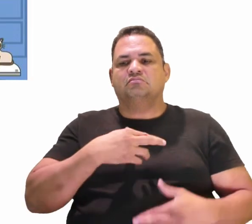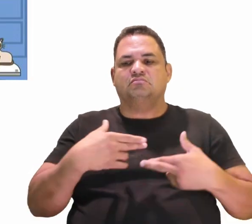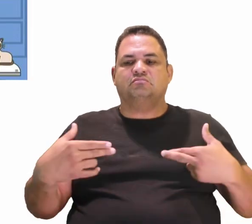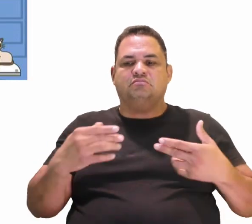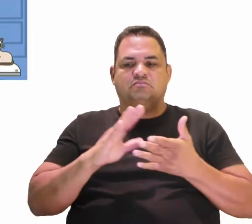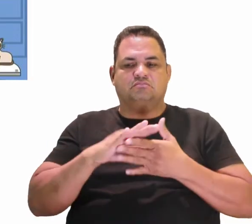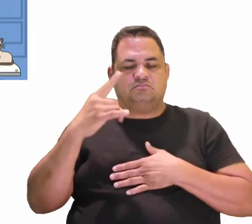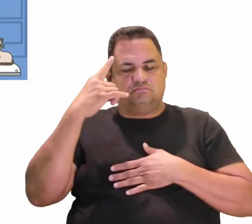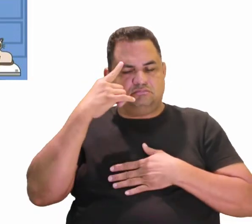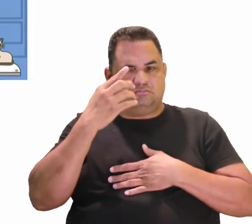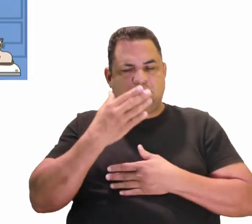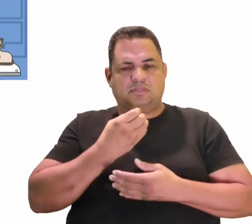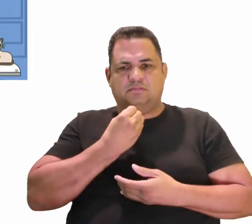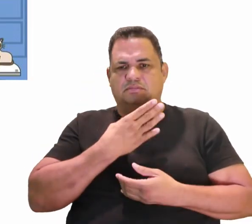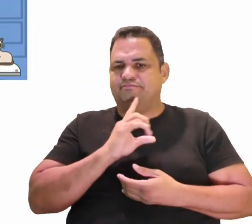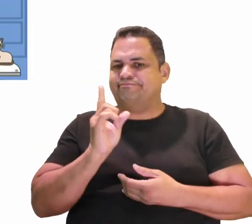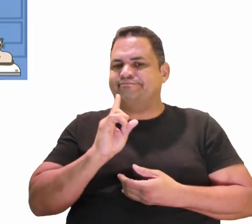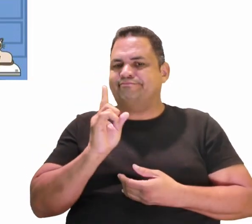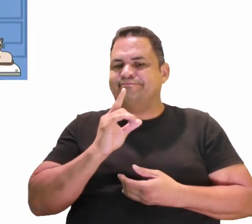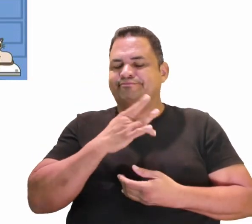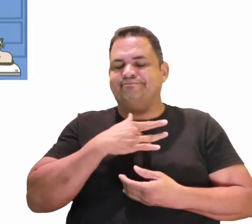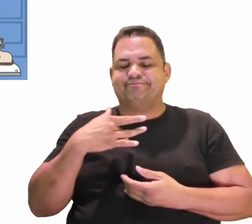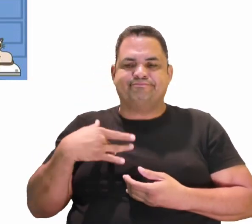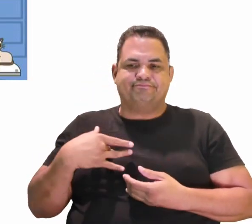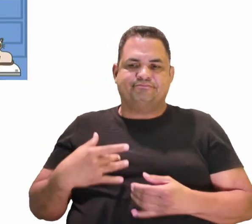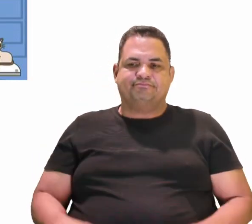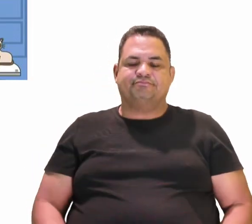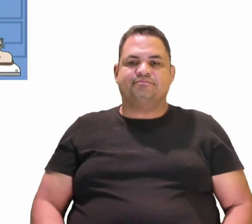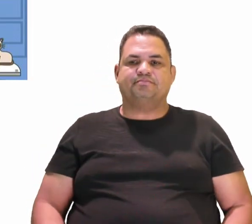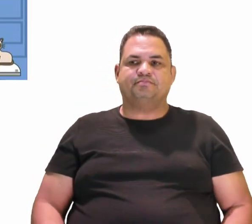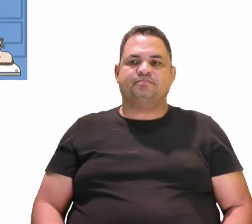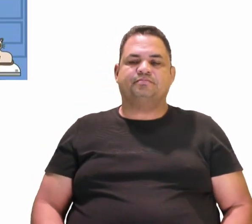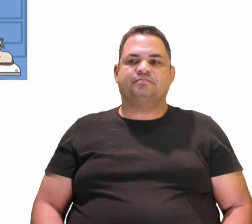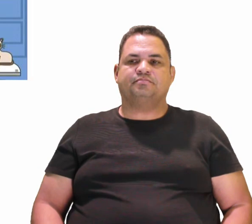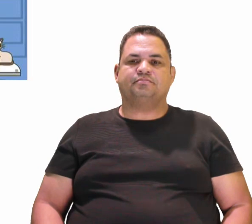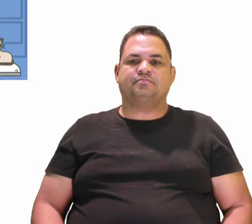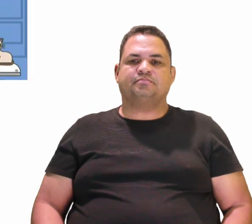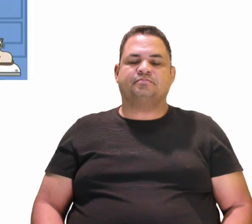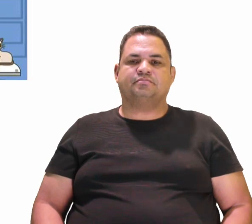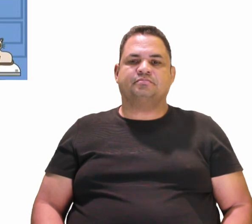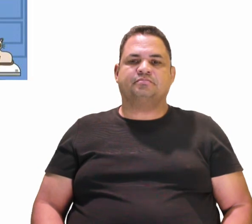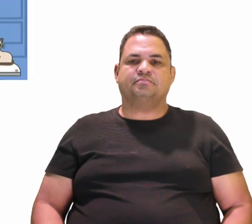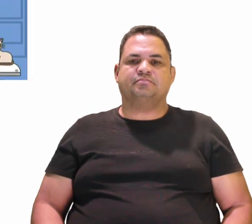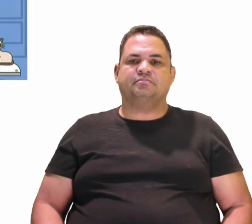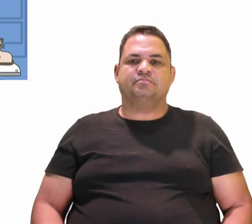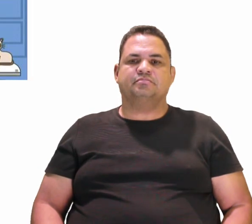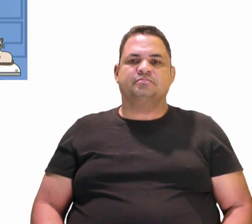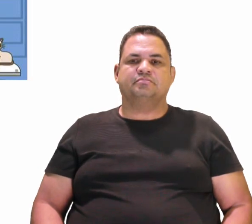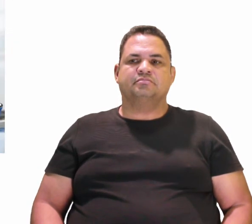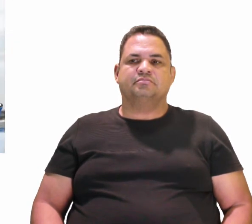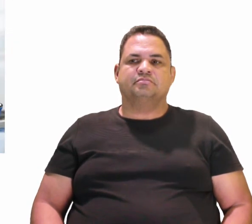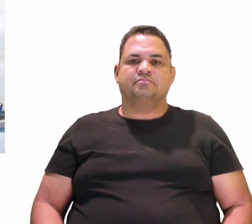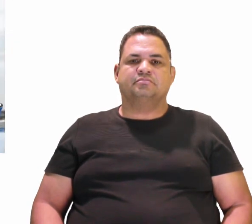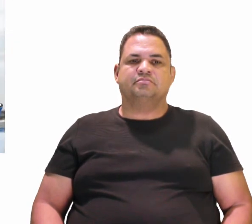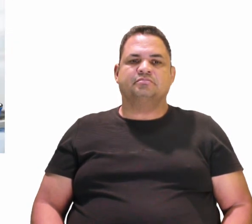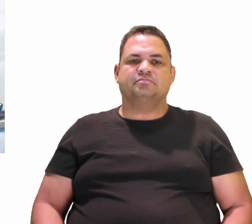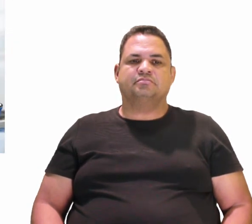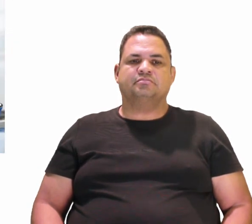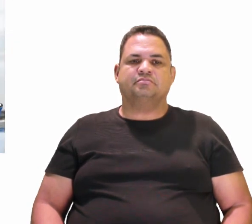acha muito bom pra gente, mas que não é exatamente um hábito saudável. Então fica aí a